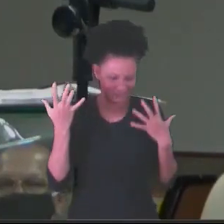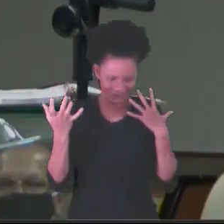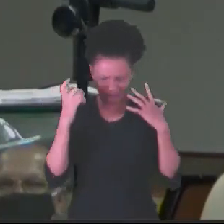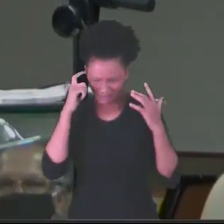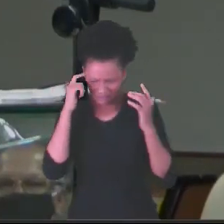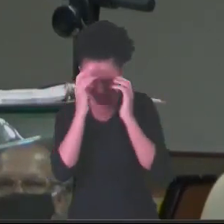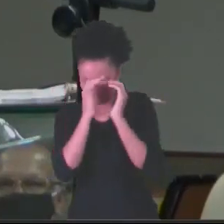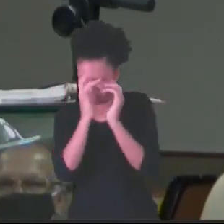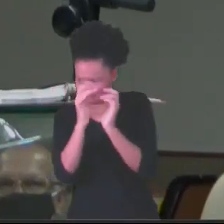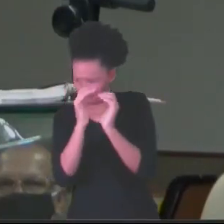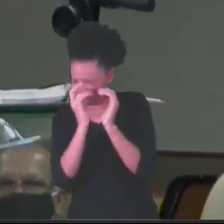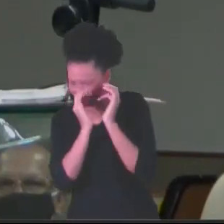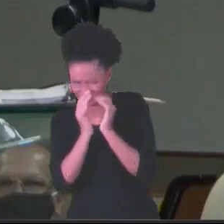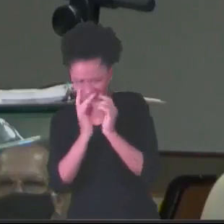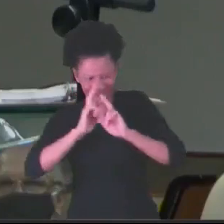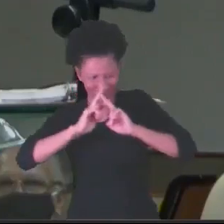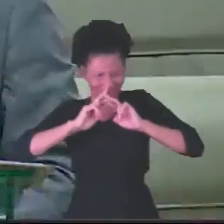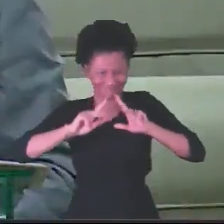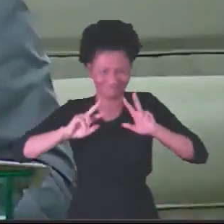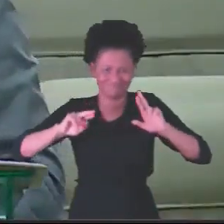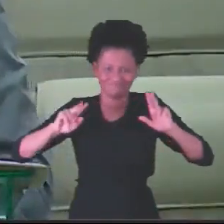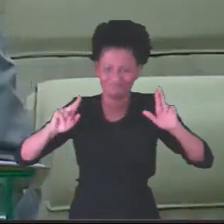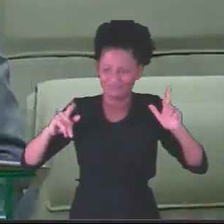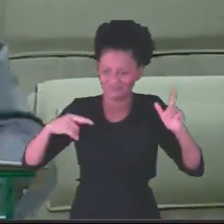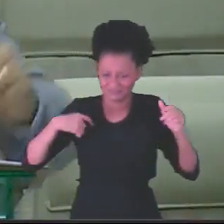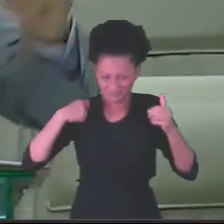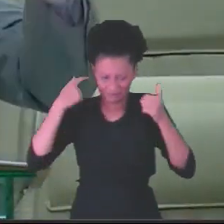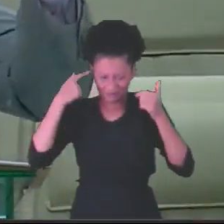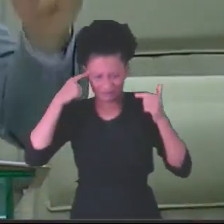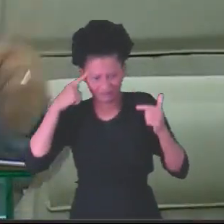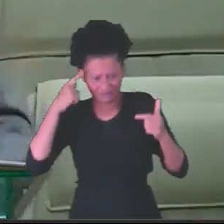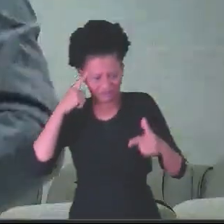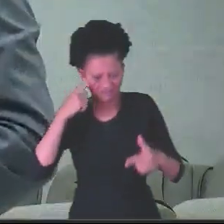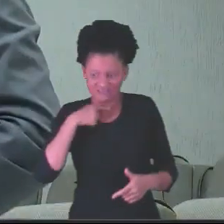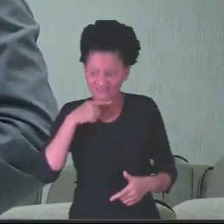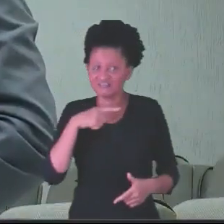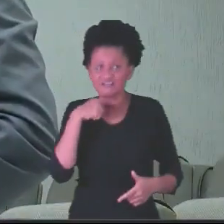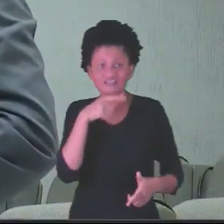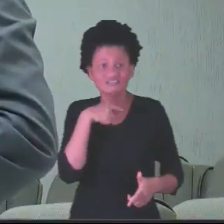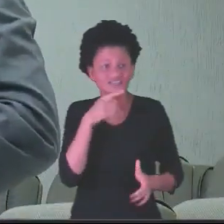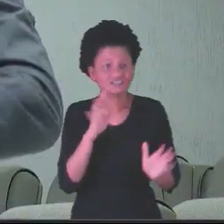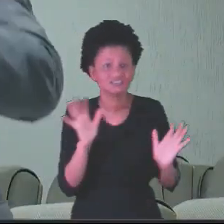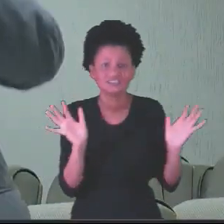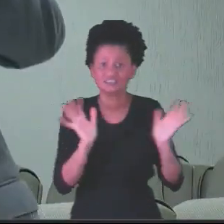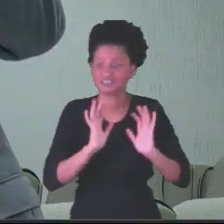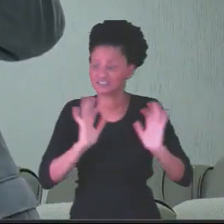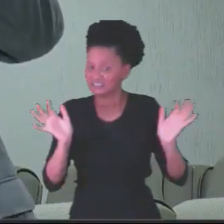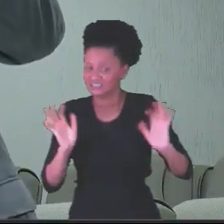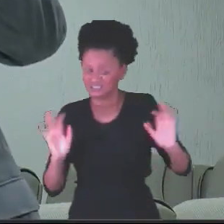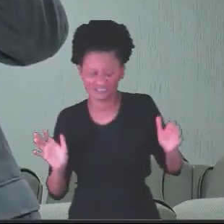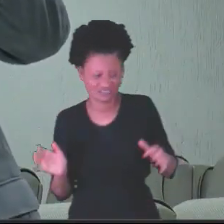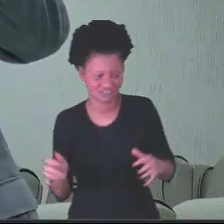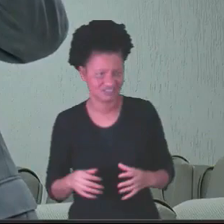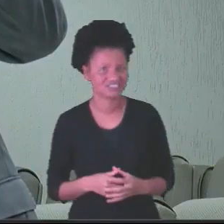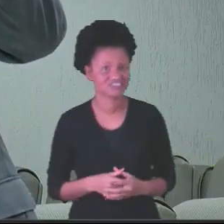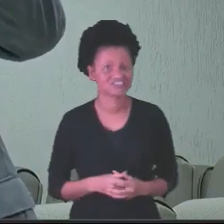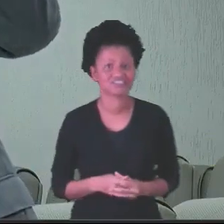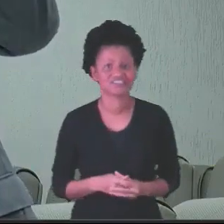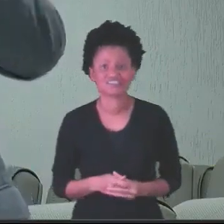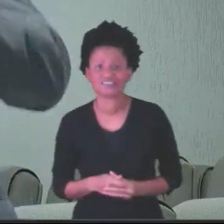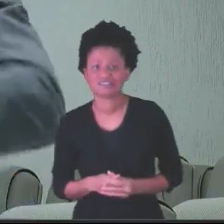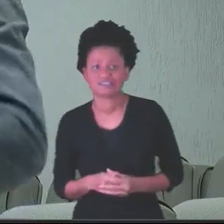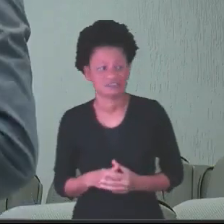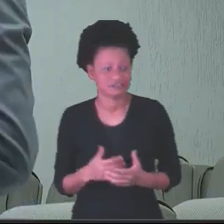pensamentos diversos é de que não vai conseguir daqui você não vai